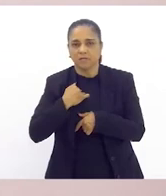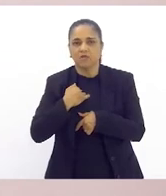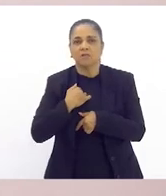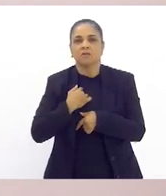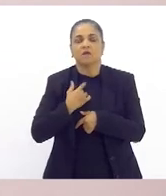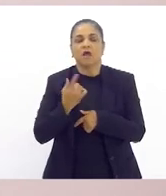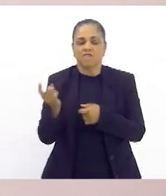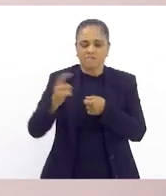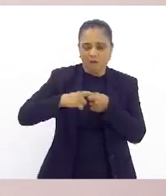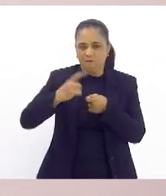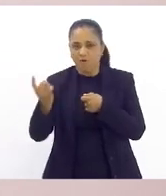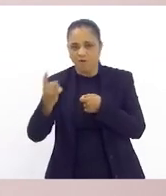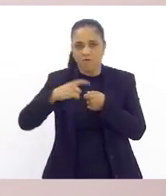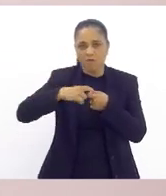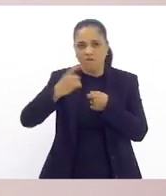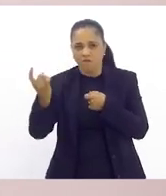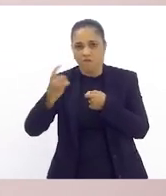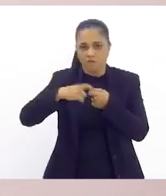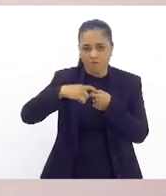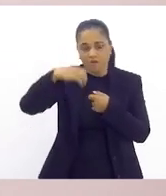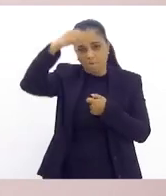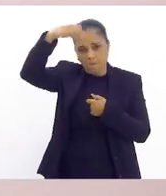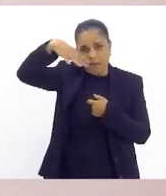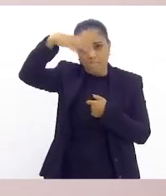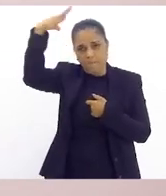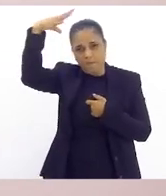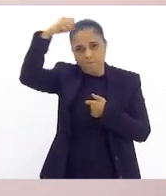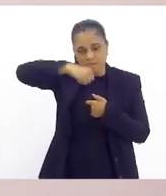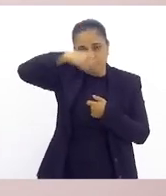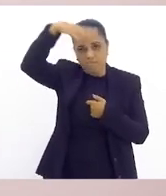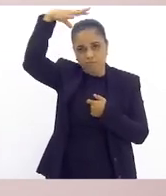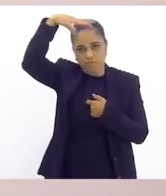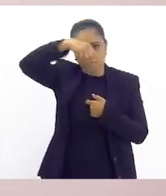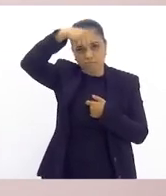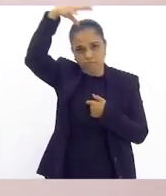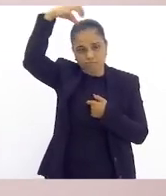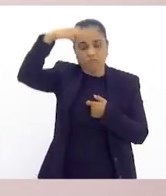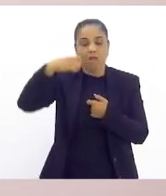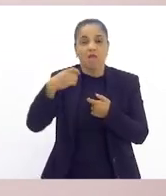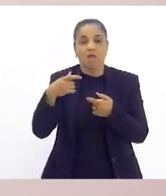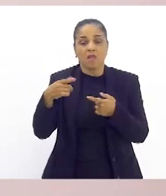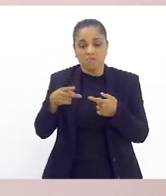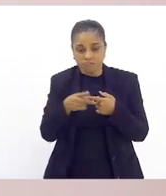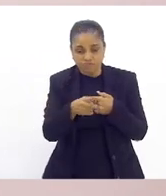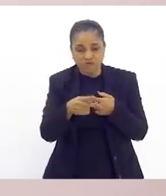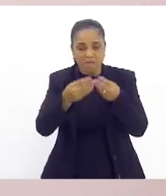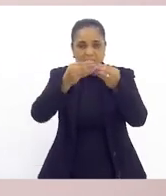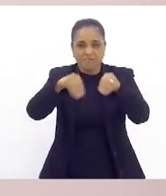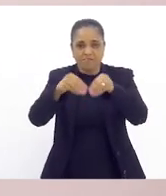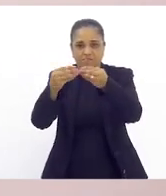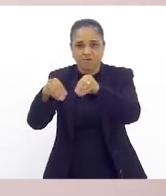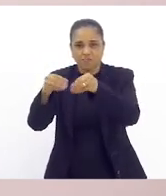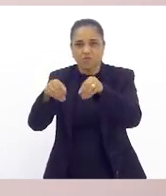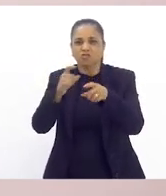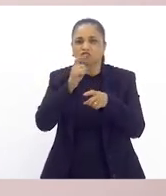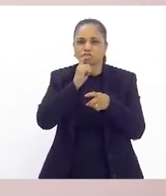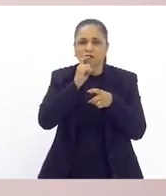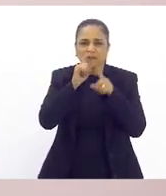com isso muitos muitos eletrodomésticos Muitas pessoas não procuram